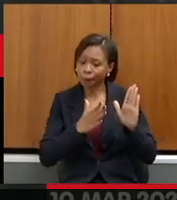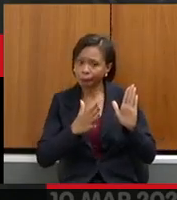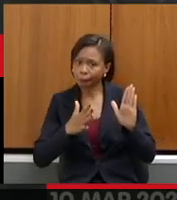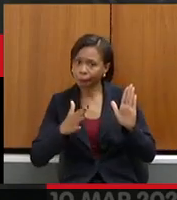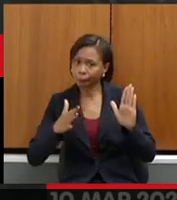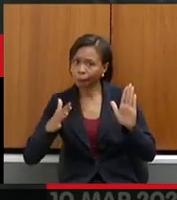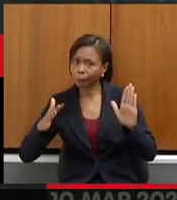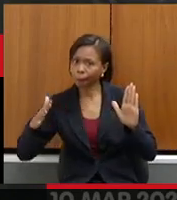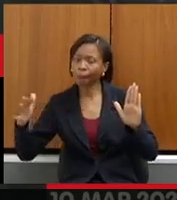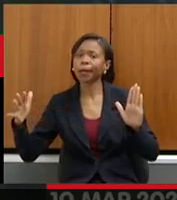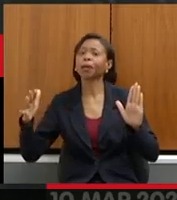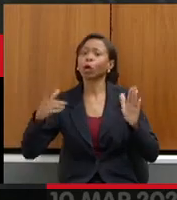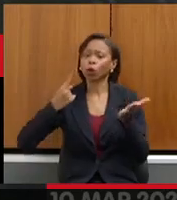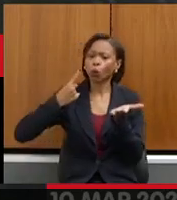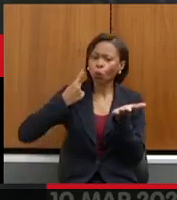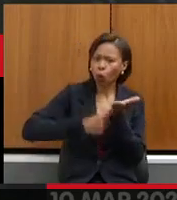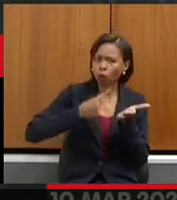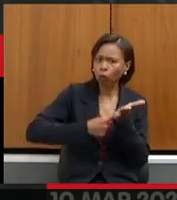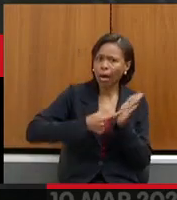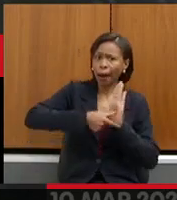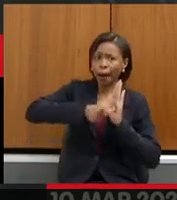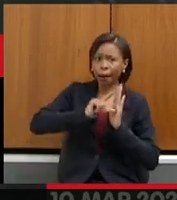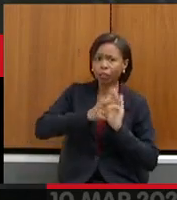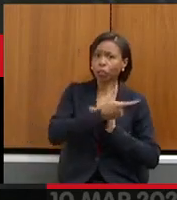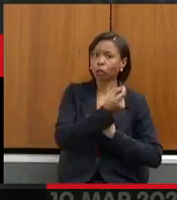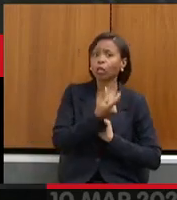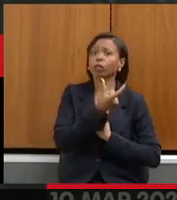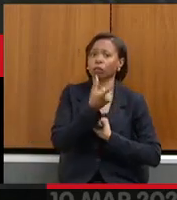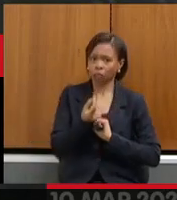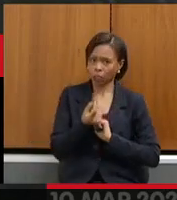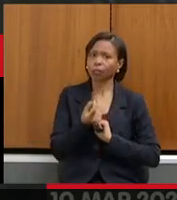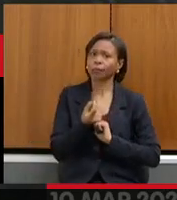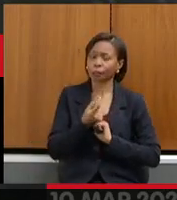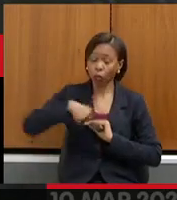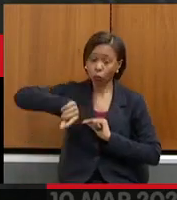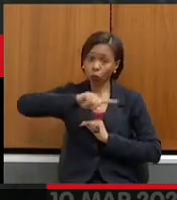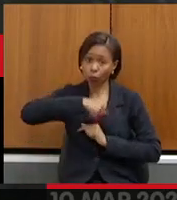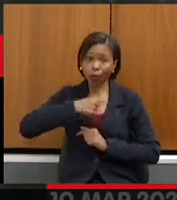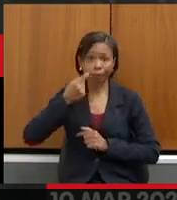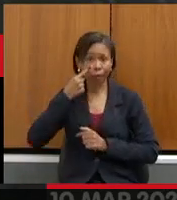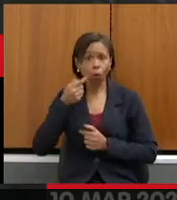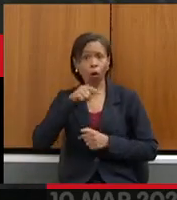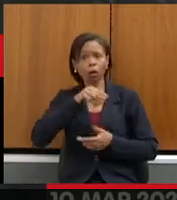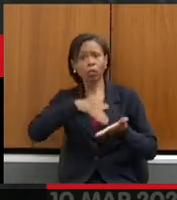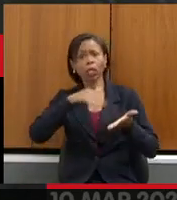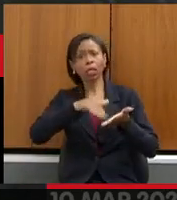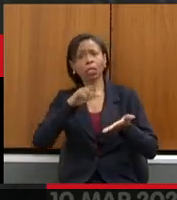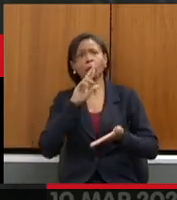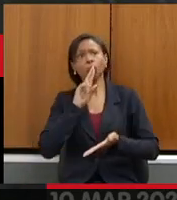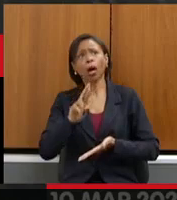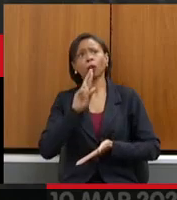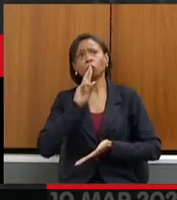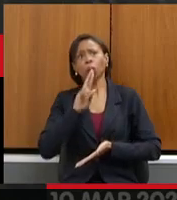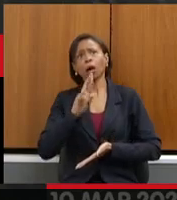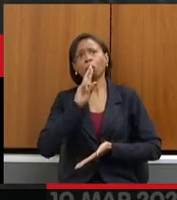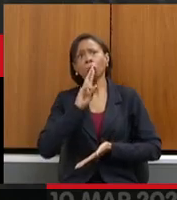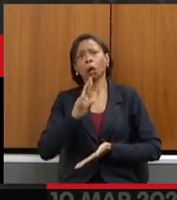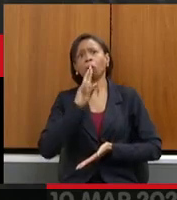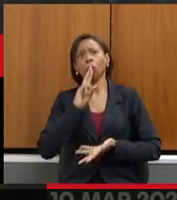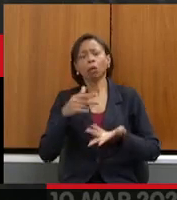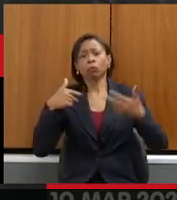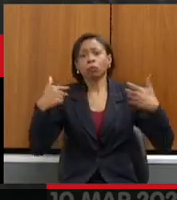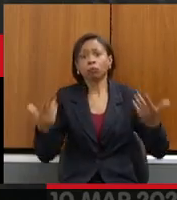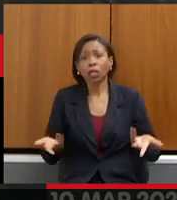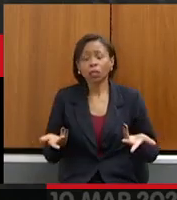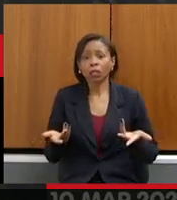processo que começasse como negociação em 2020 as forma como a gente tem escutado as respostas aqui elas são genéricas estamos conversando